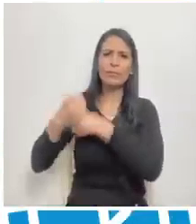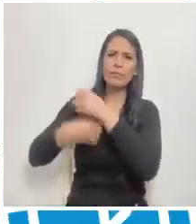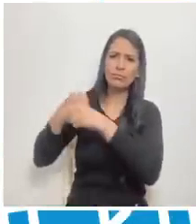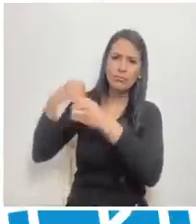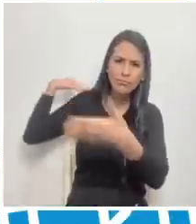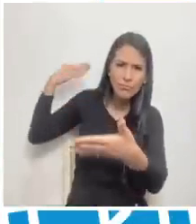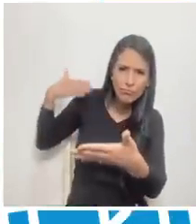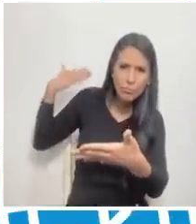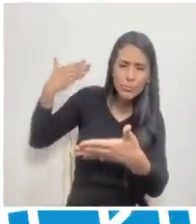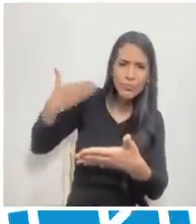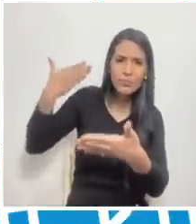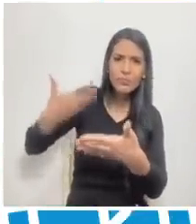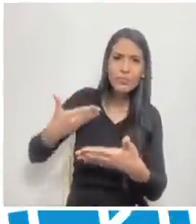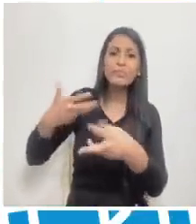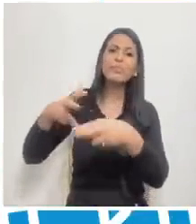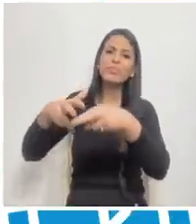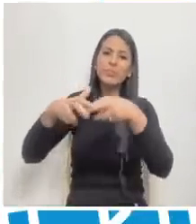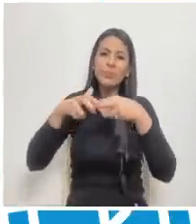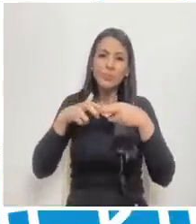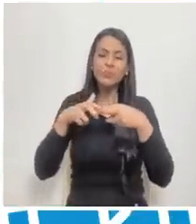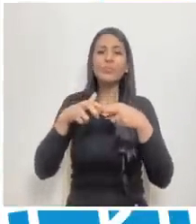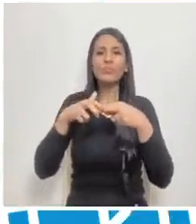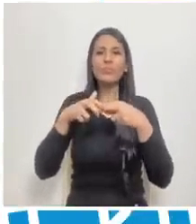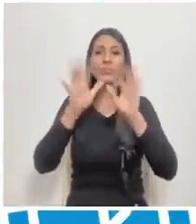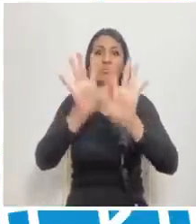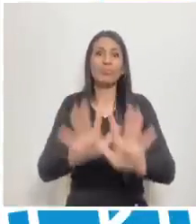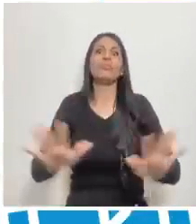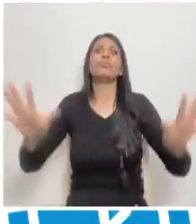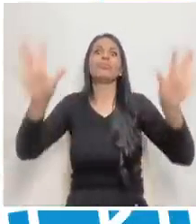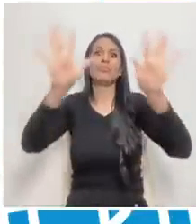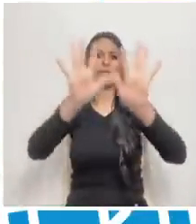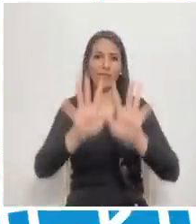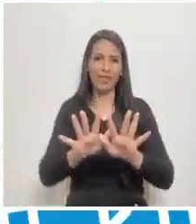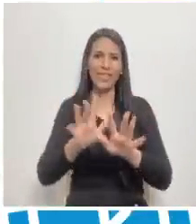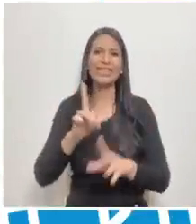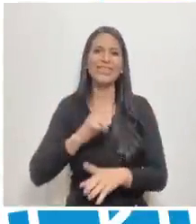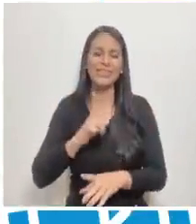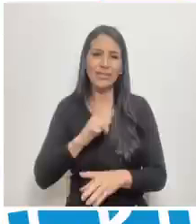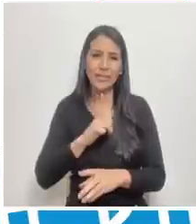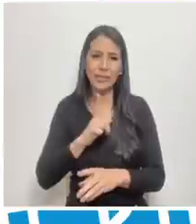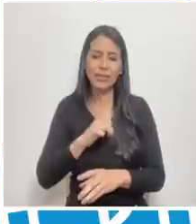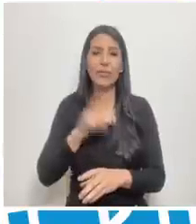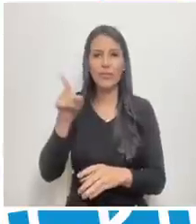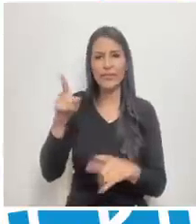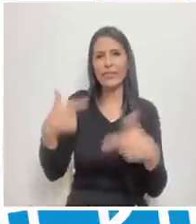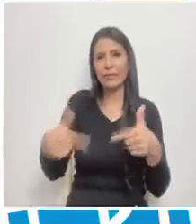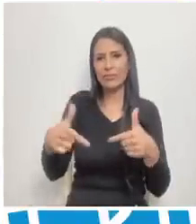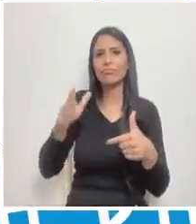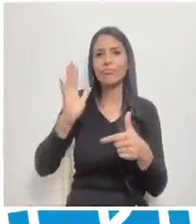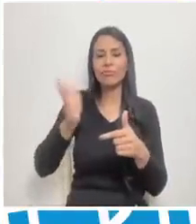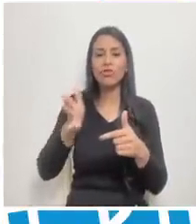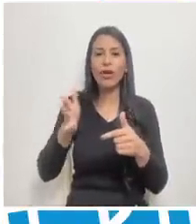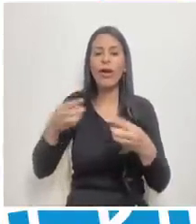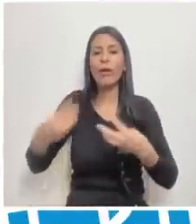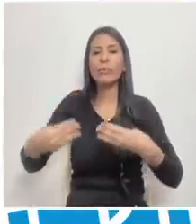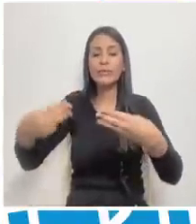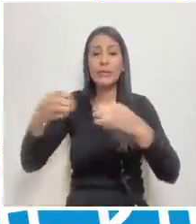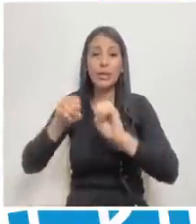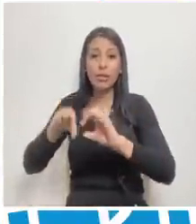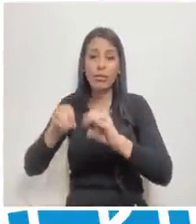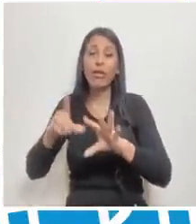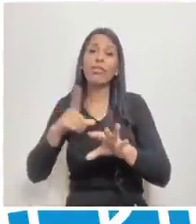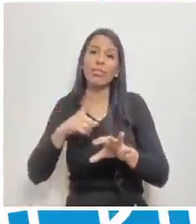sua dimensão censitária, foi, inclusive, você esteve à frente do Ministério da Educação, nessa fase, foram construídos consórcios, né,